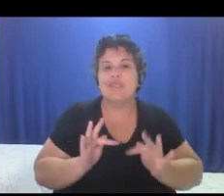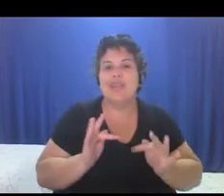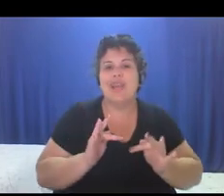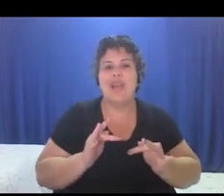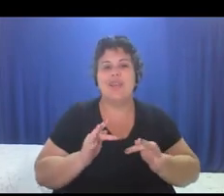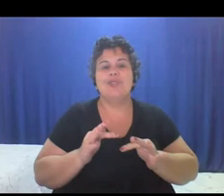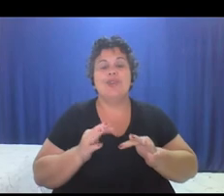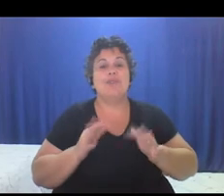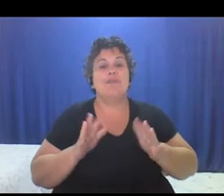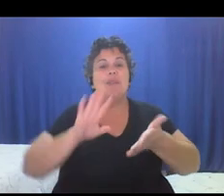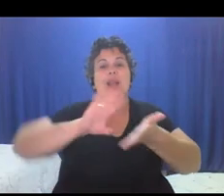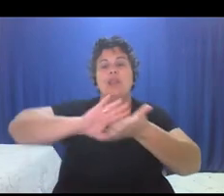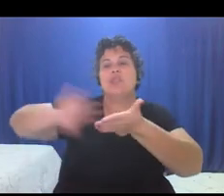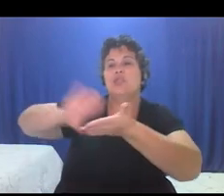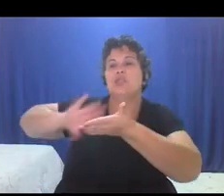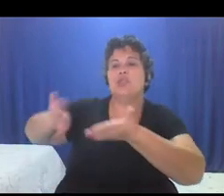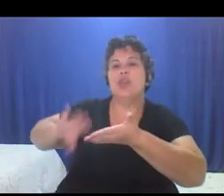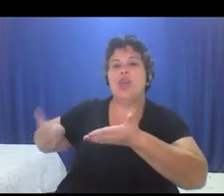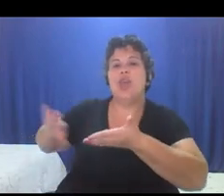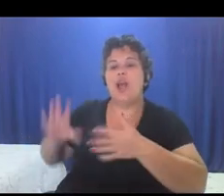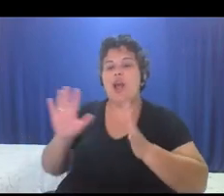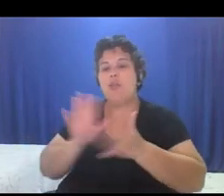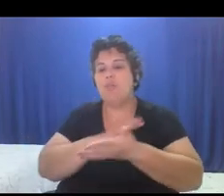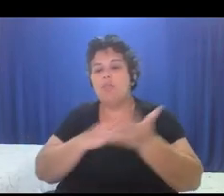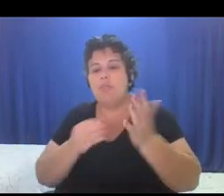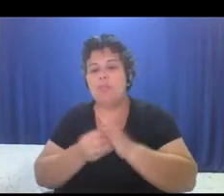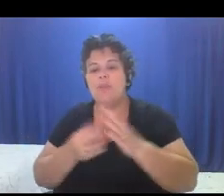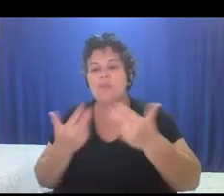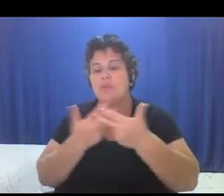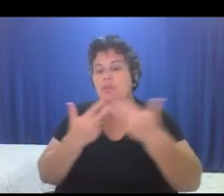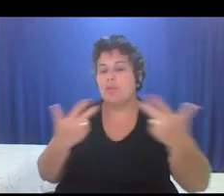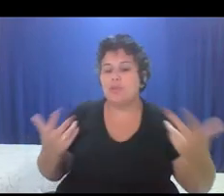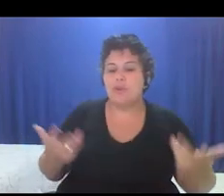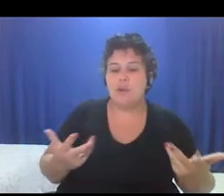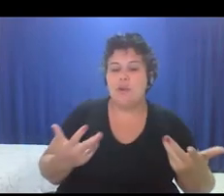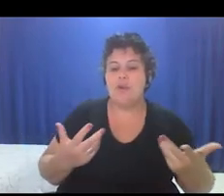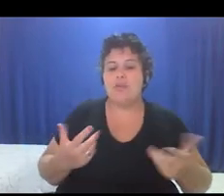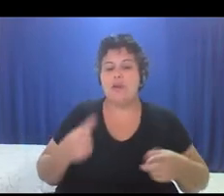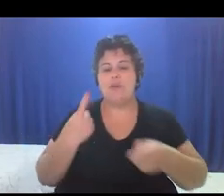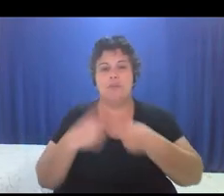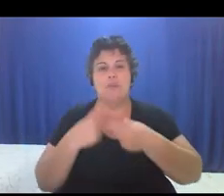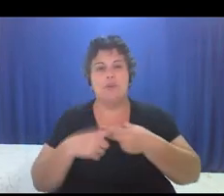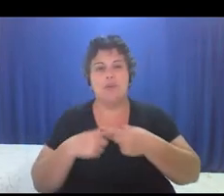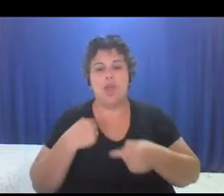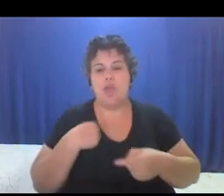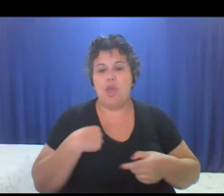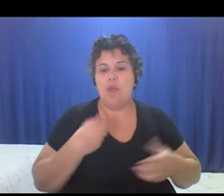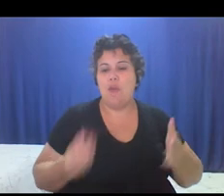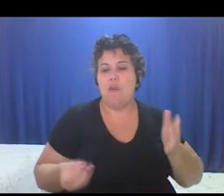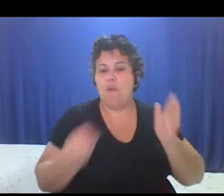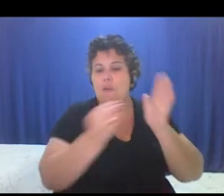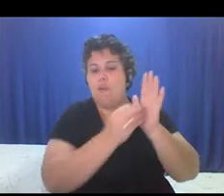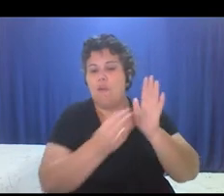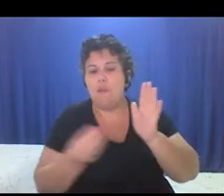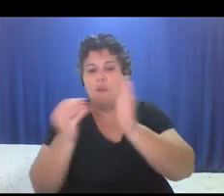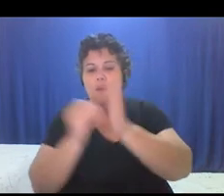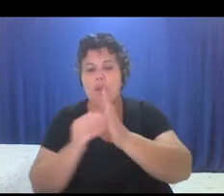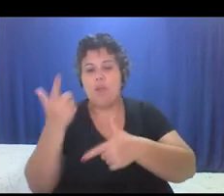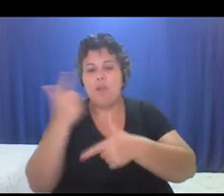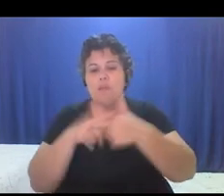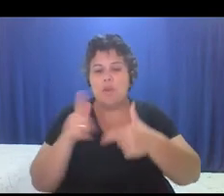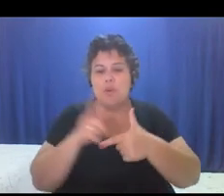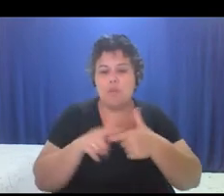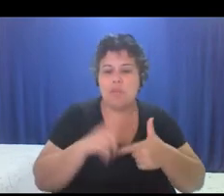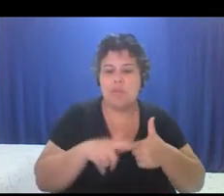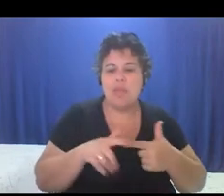que eu coloquei por necessidade de outras empresas que eu tenha trabalhado, eu pude tirar aqui, ser eu